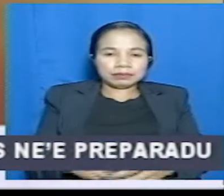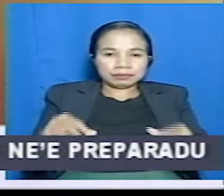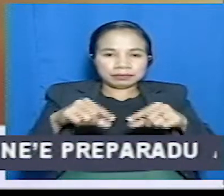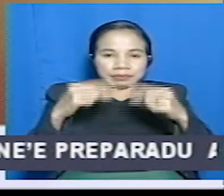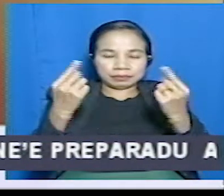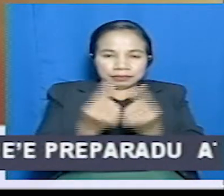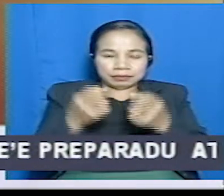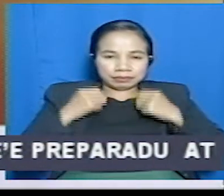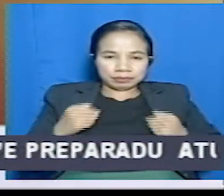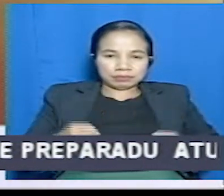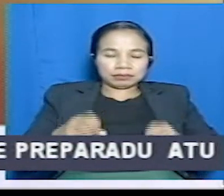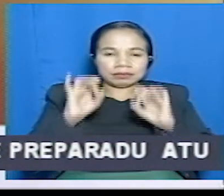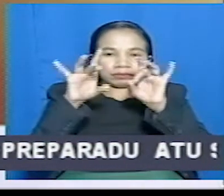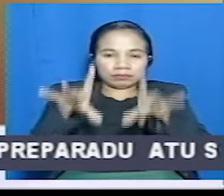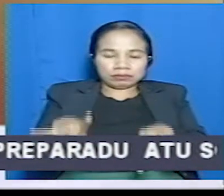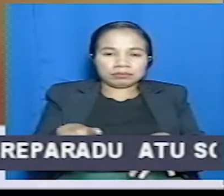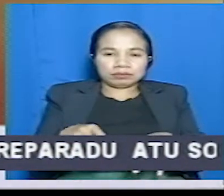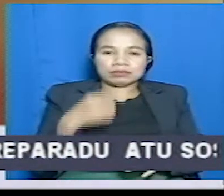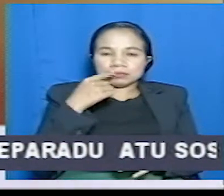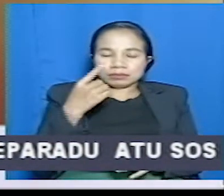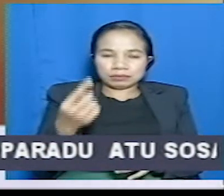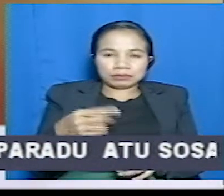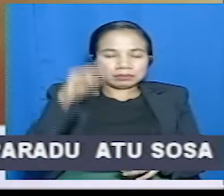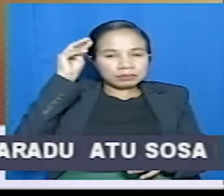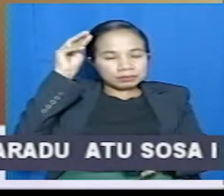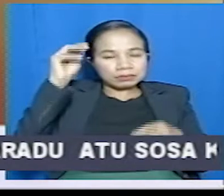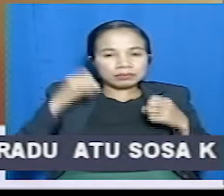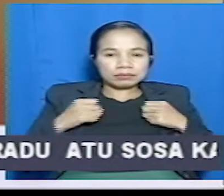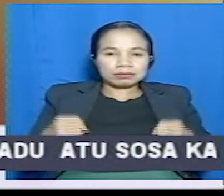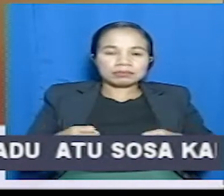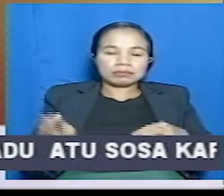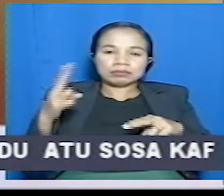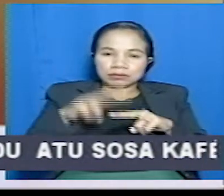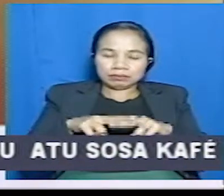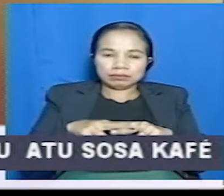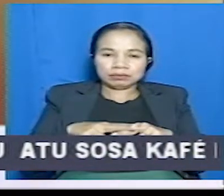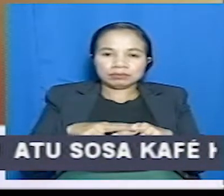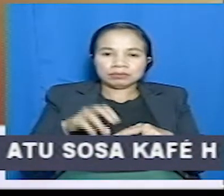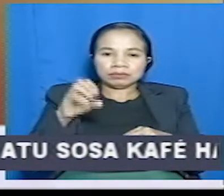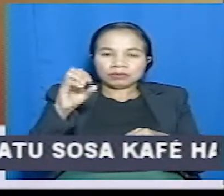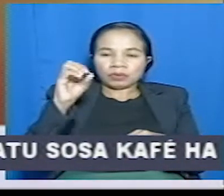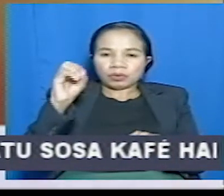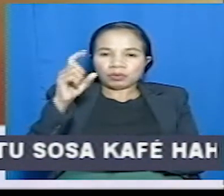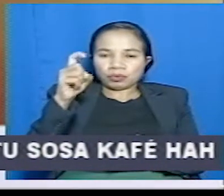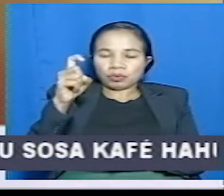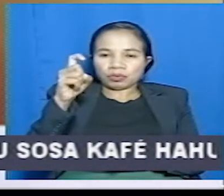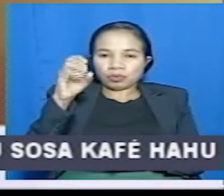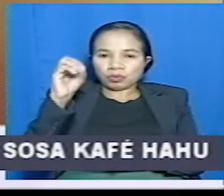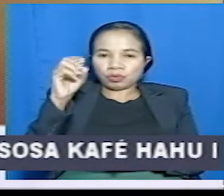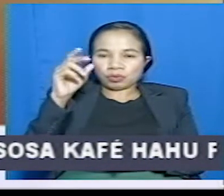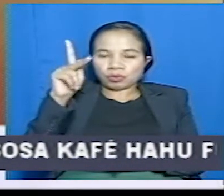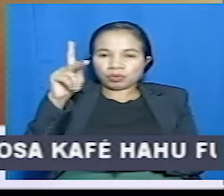Equipa Saúde Austrália Ausmat recomenda para o Ministério Saúde aumenta o oxigênio e a fato em quarentena no